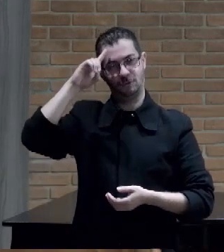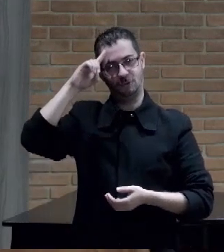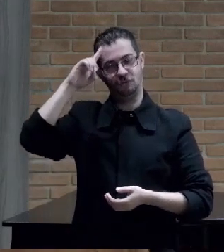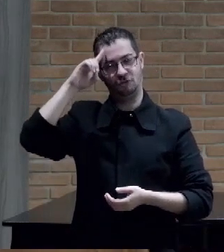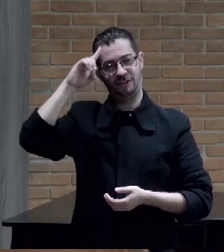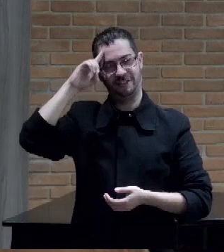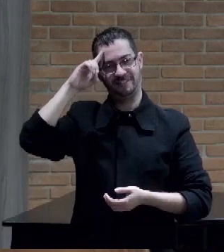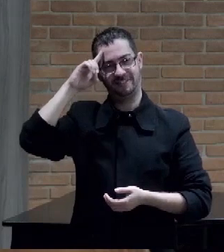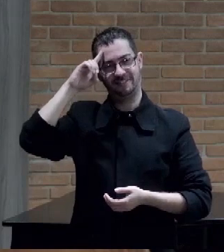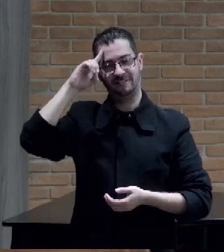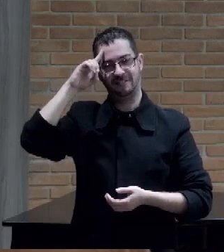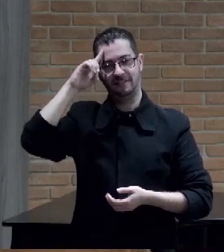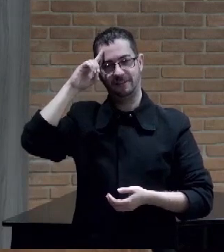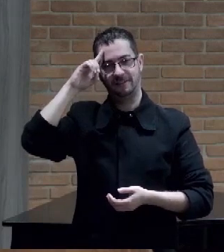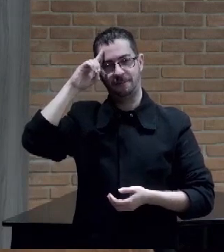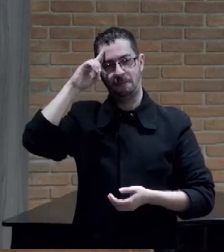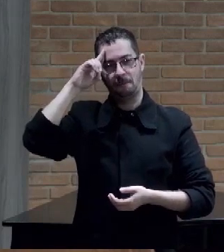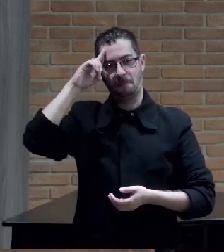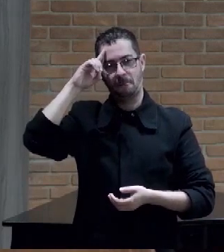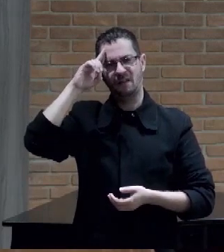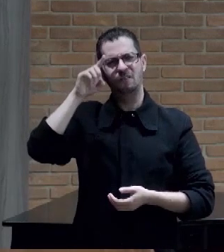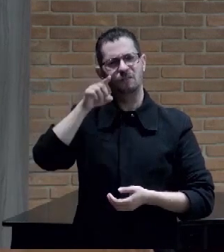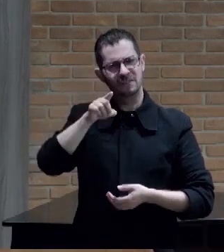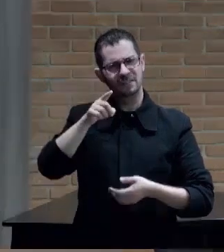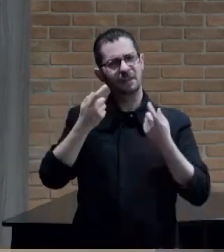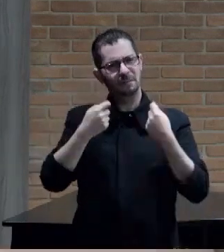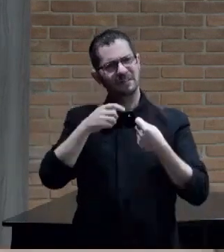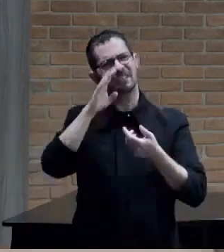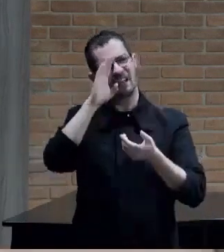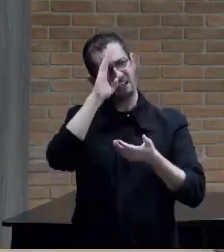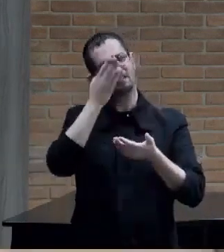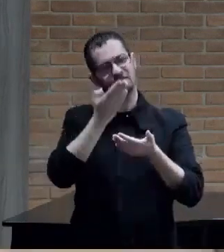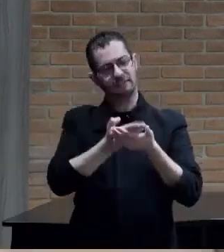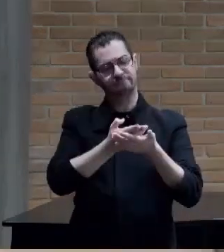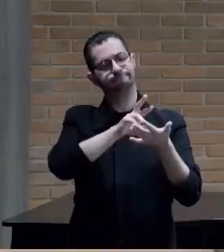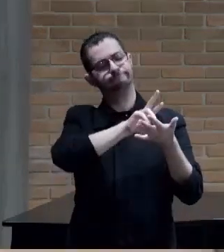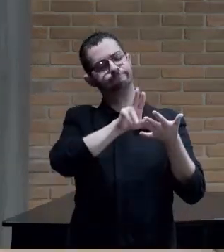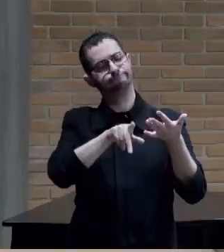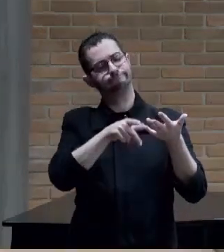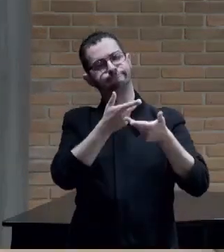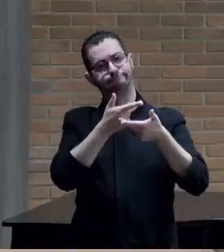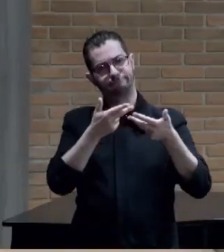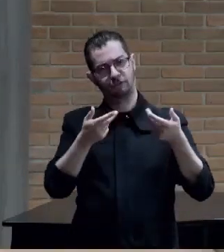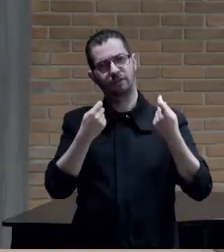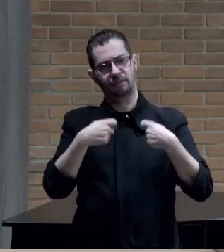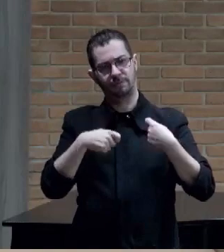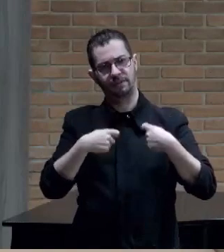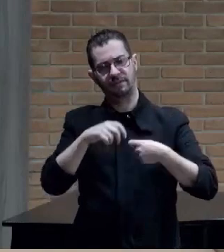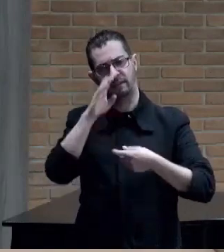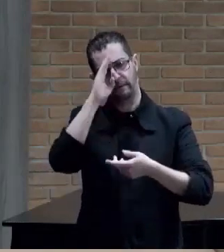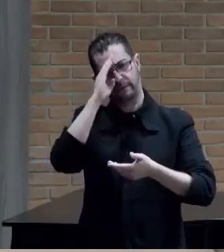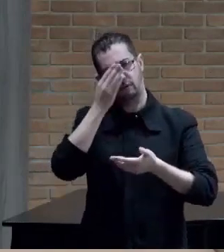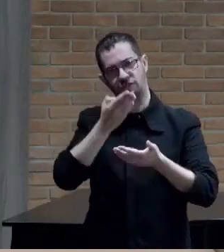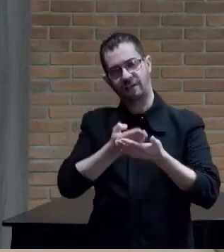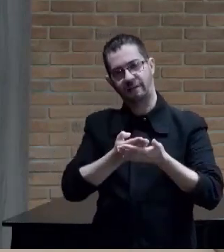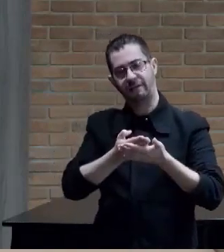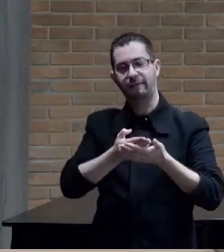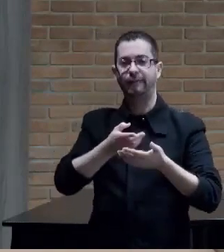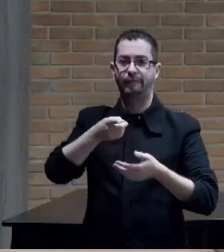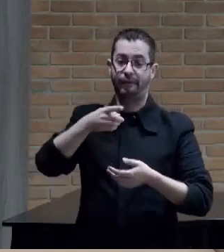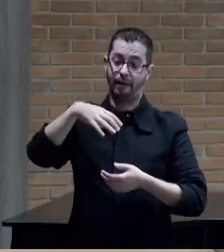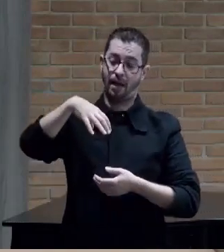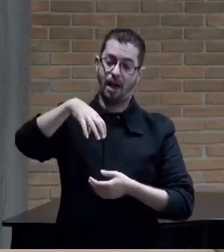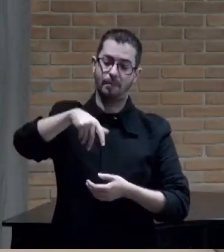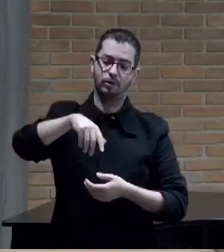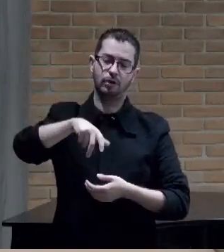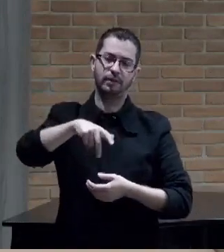essa questão você tem que acreditar em muitas coisas, né? Você abre a torneira ou o filtro